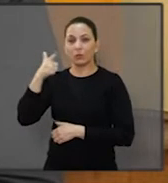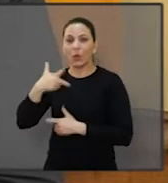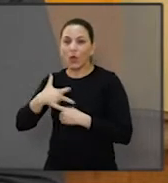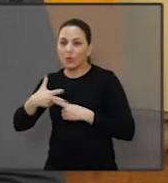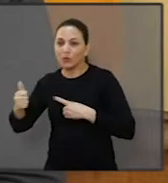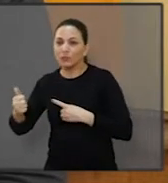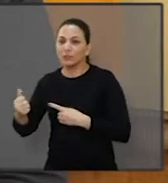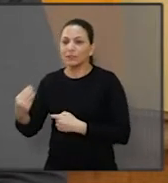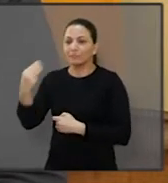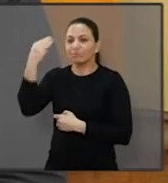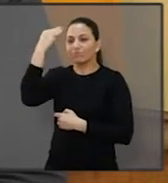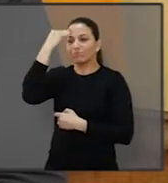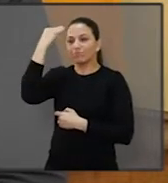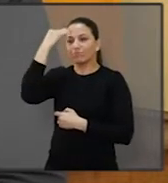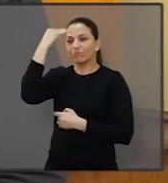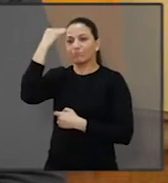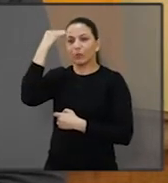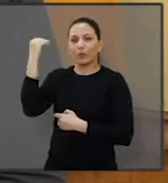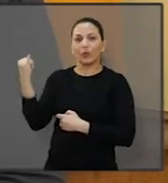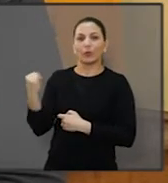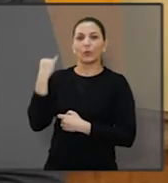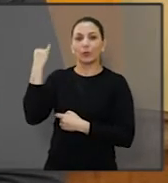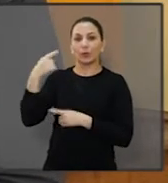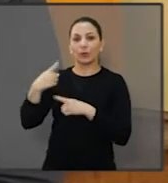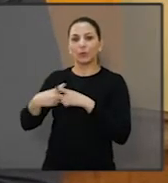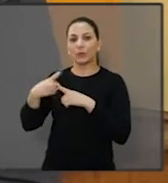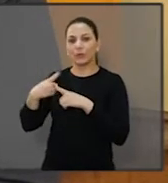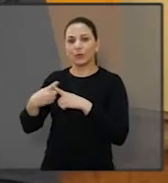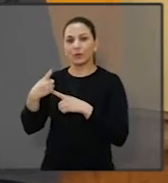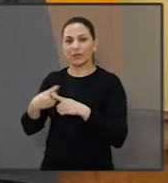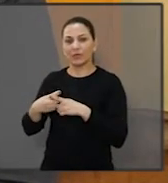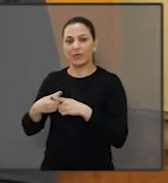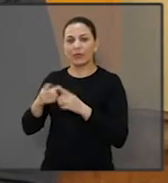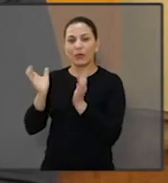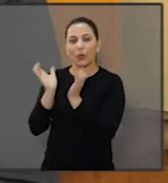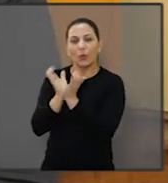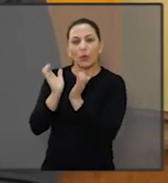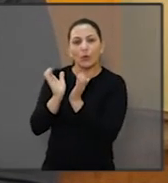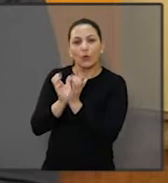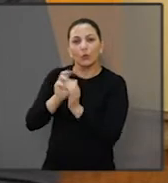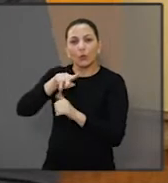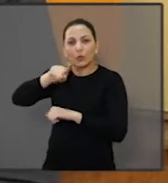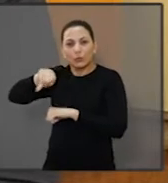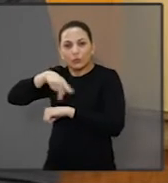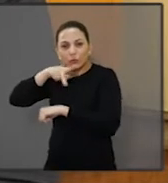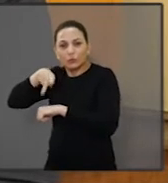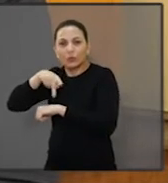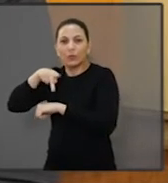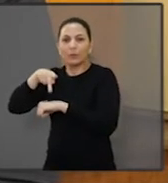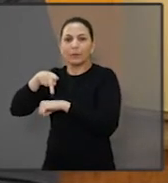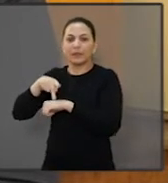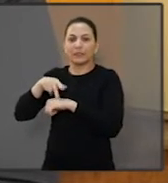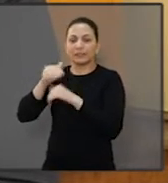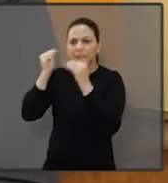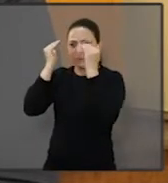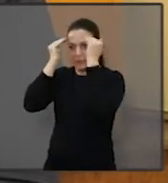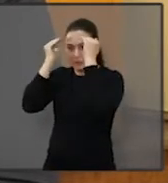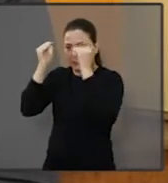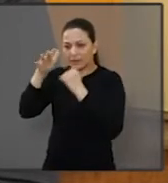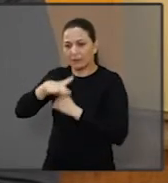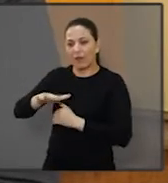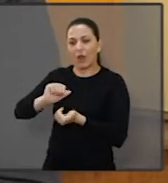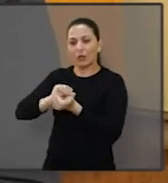foram vitórias que marcaram muito, porque todas seleções de países